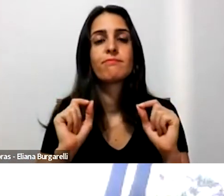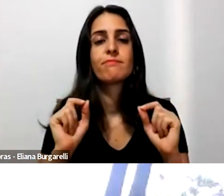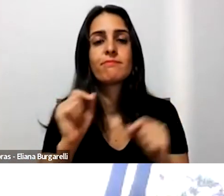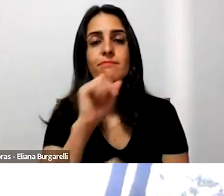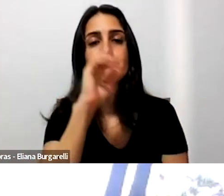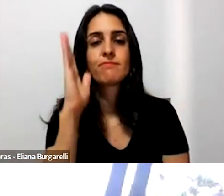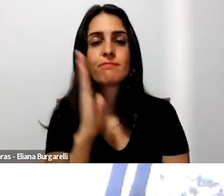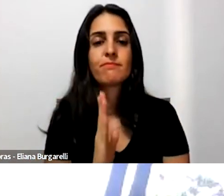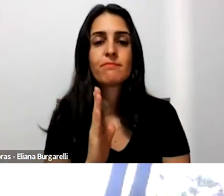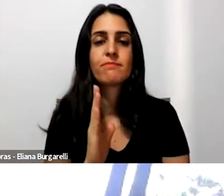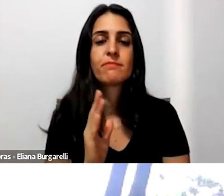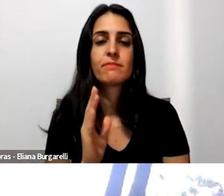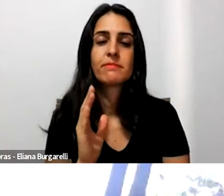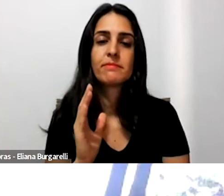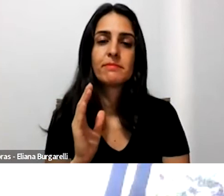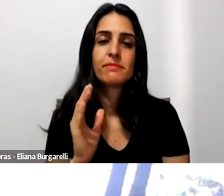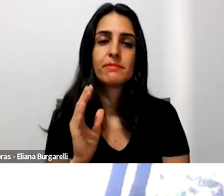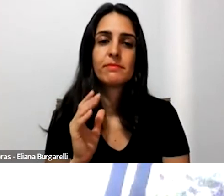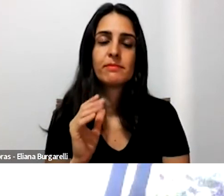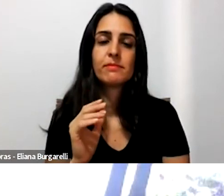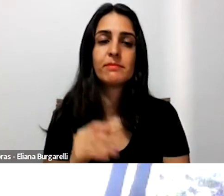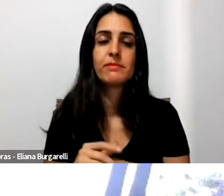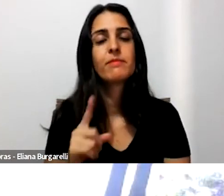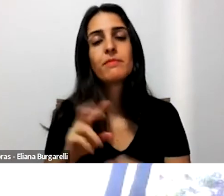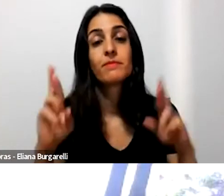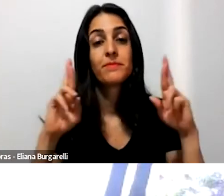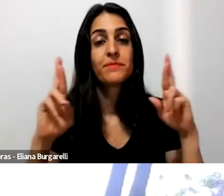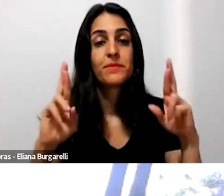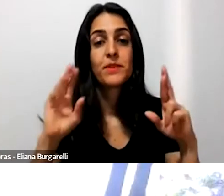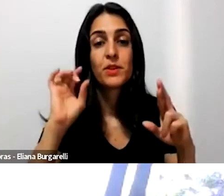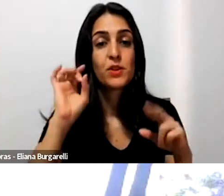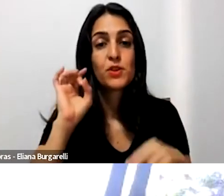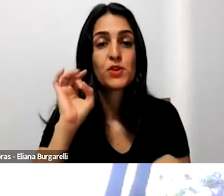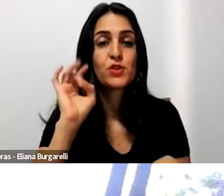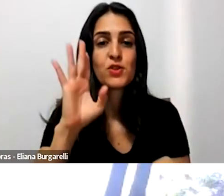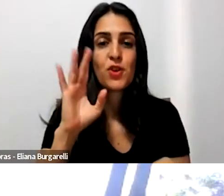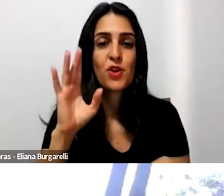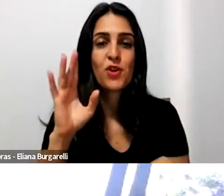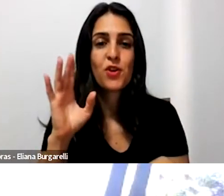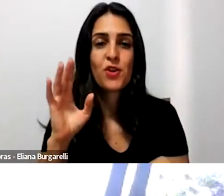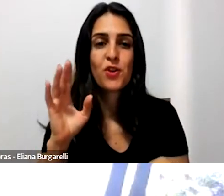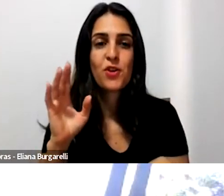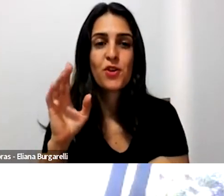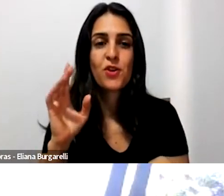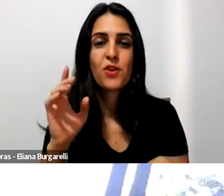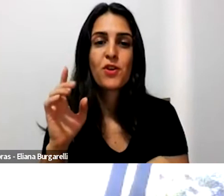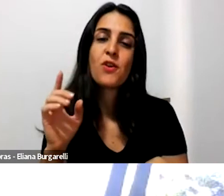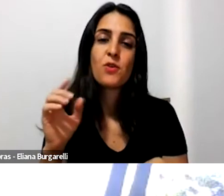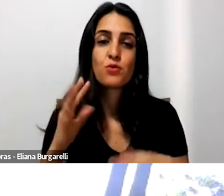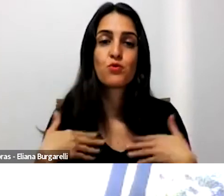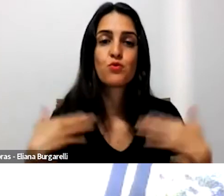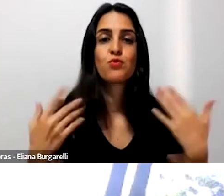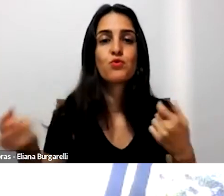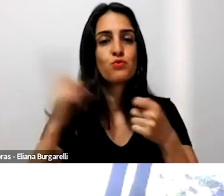tiraram a certificação para poder votar nas eleições seguintes. Então, assim, coloco muita esperança que os jovens do